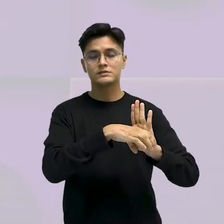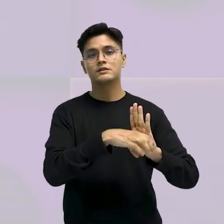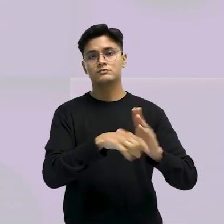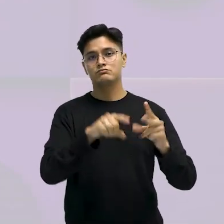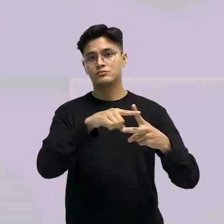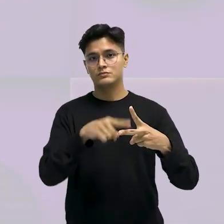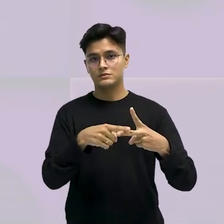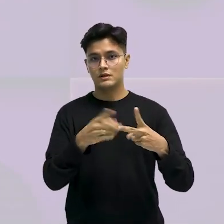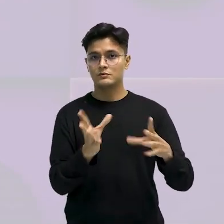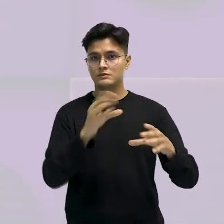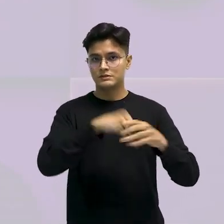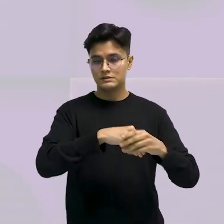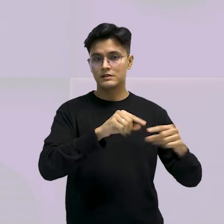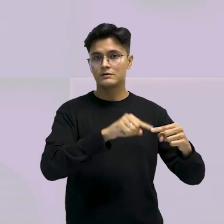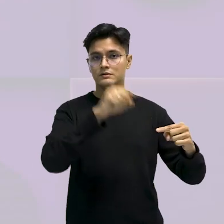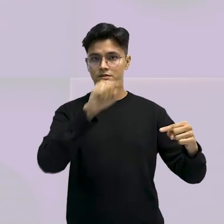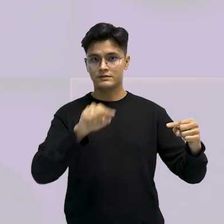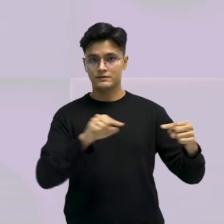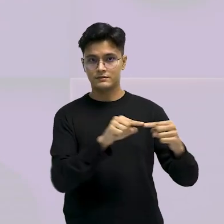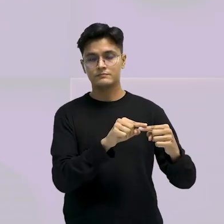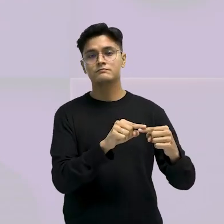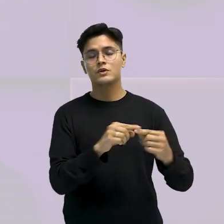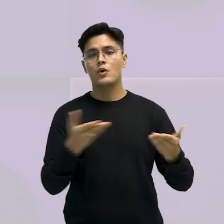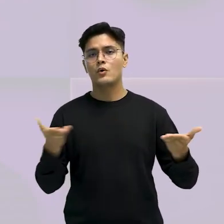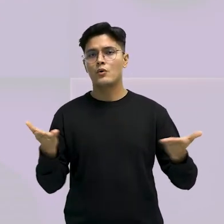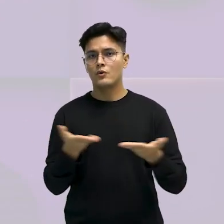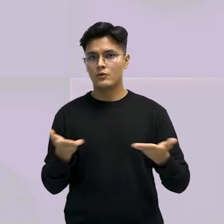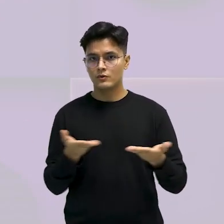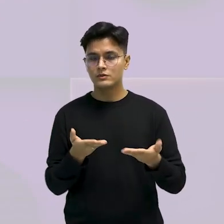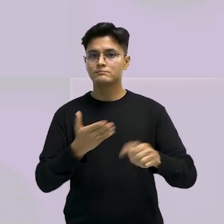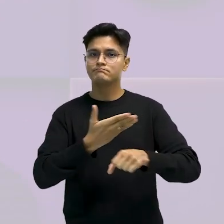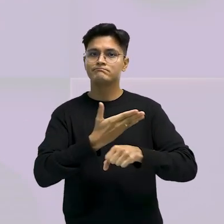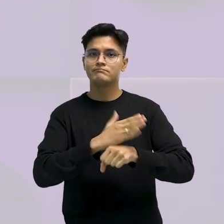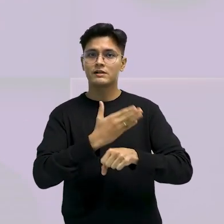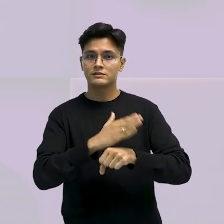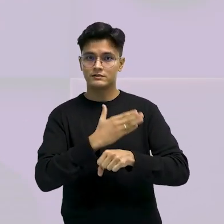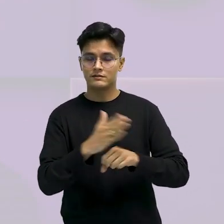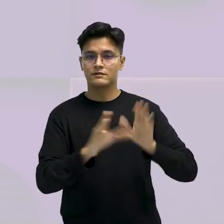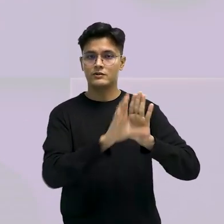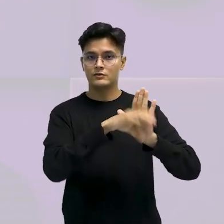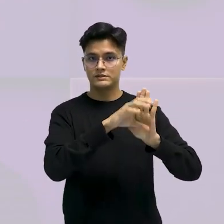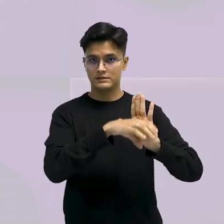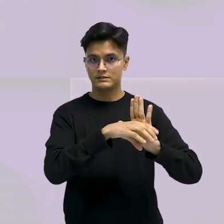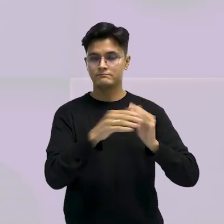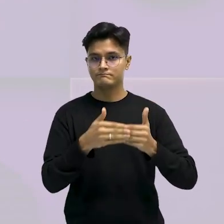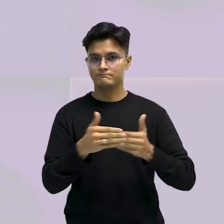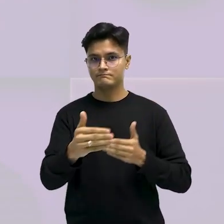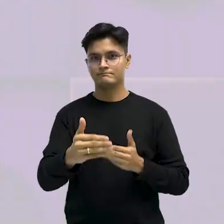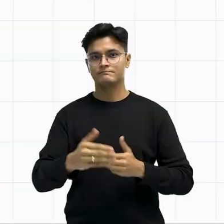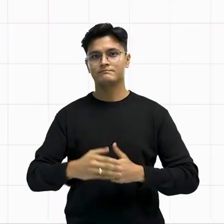dos ângulos internos de um triângulo, né? E hoje nós iremos exercitar esses conceitos. Vamos lá!